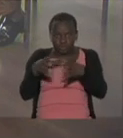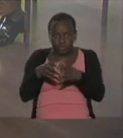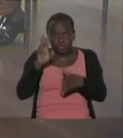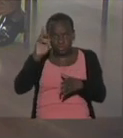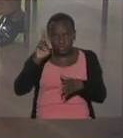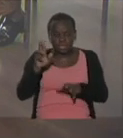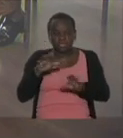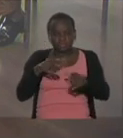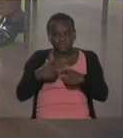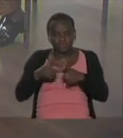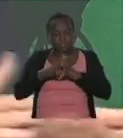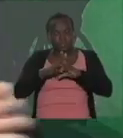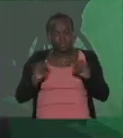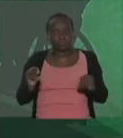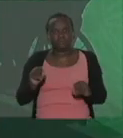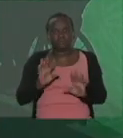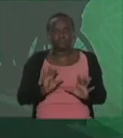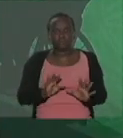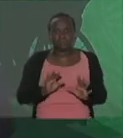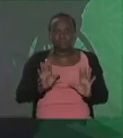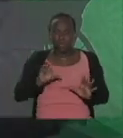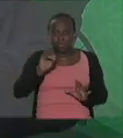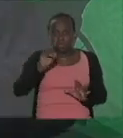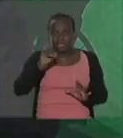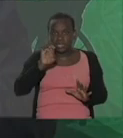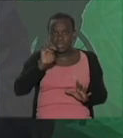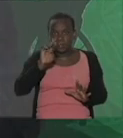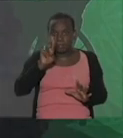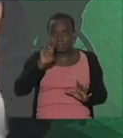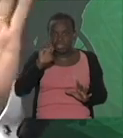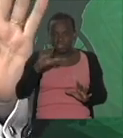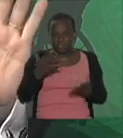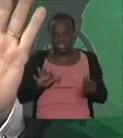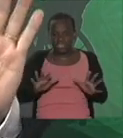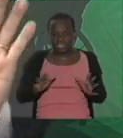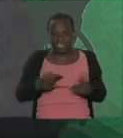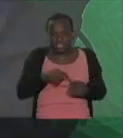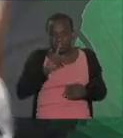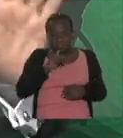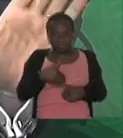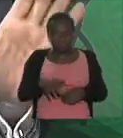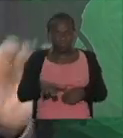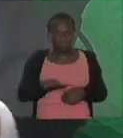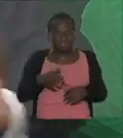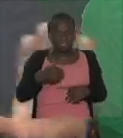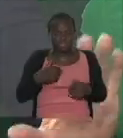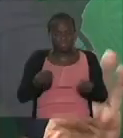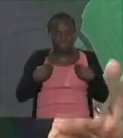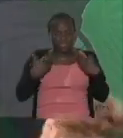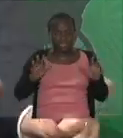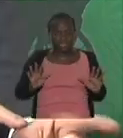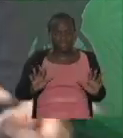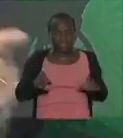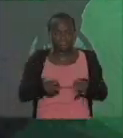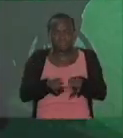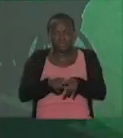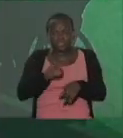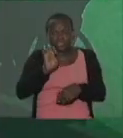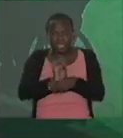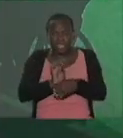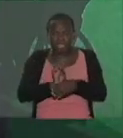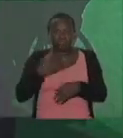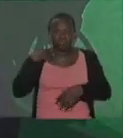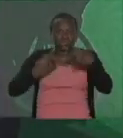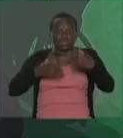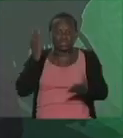comitê organizador resolve o problema e assume a parece que já não queria ficou quieta ficou quieta não eu não recebo E aí o estado